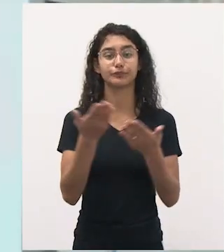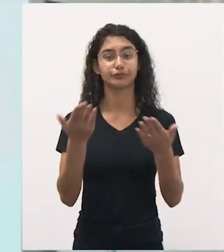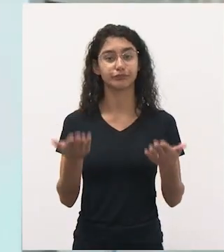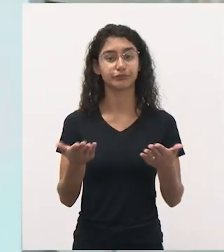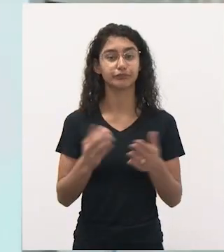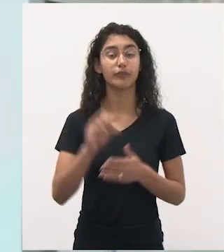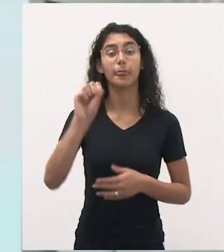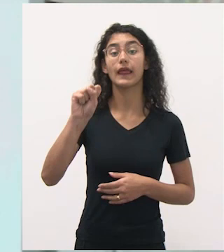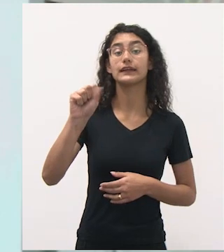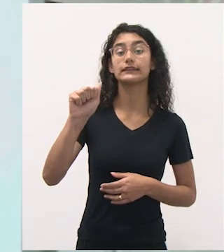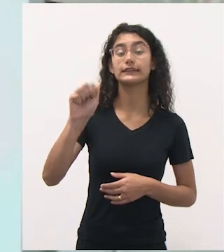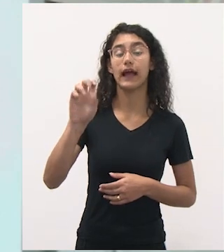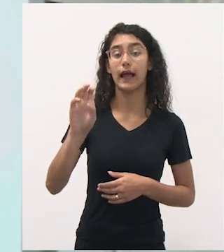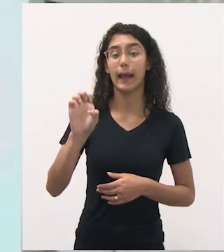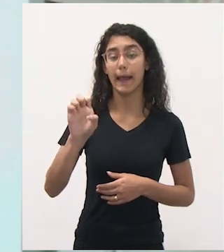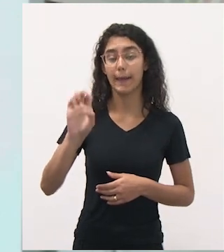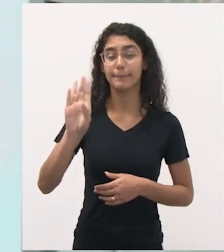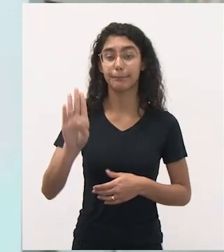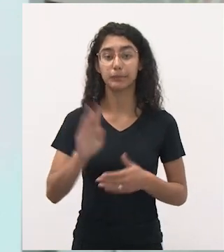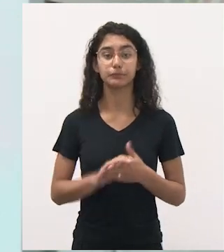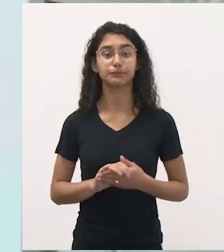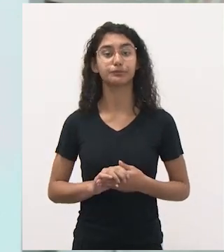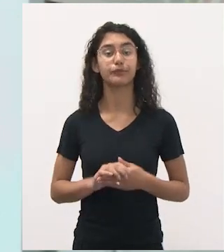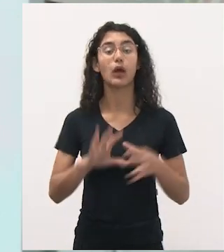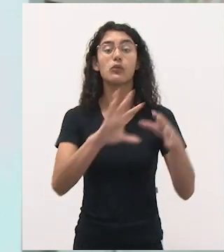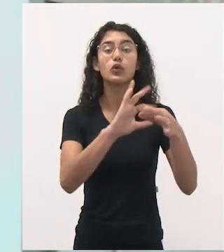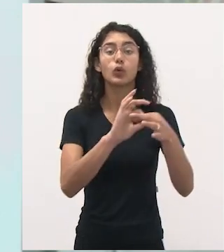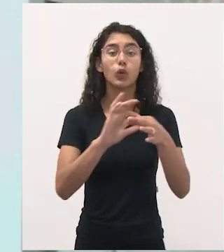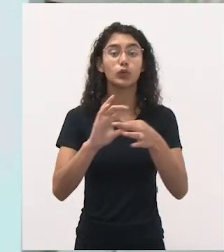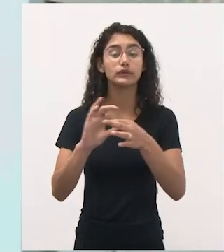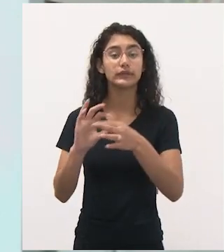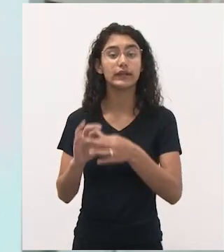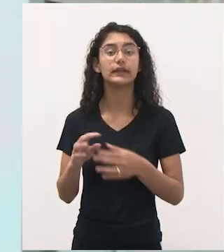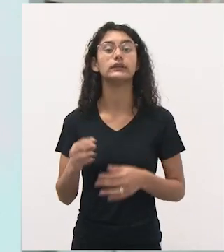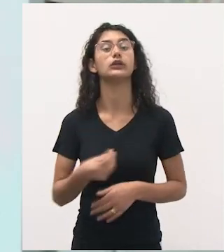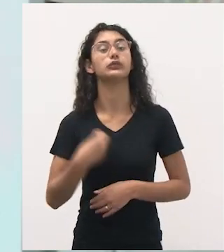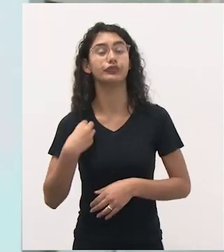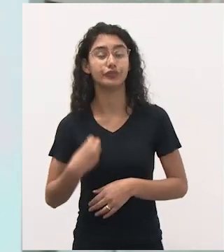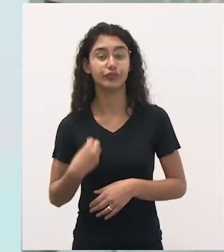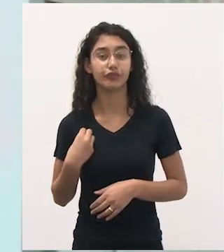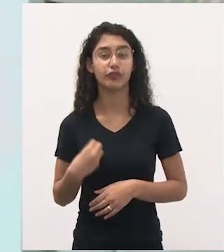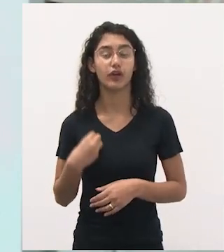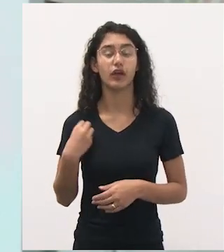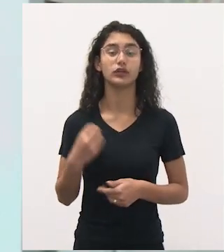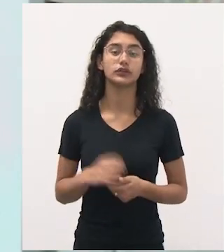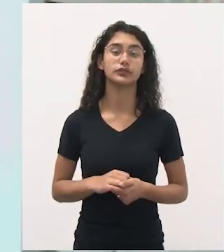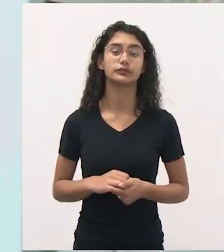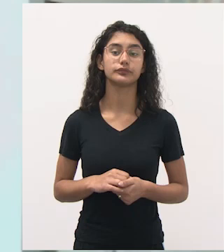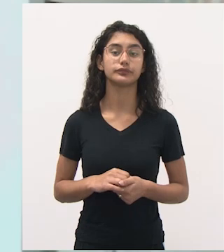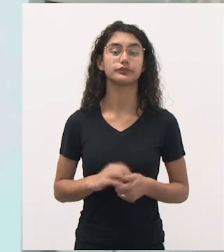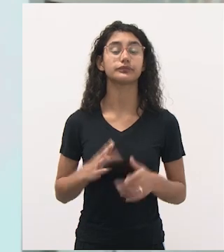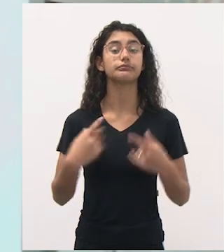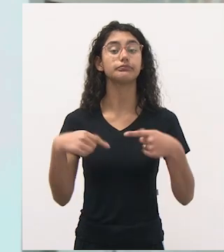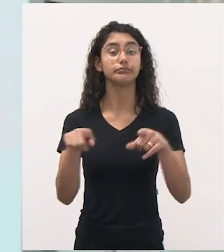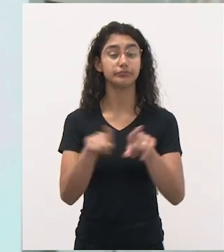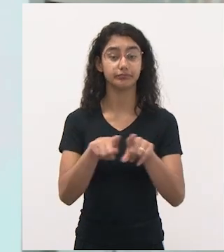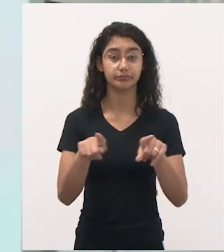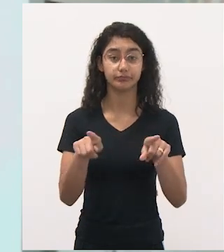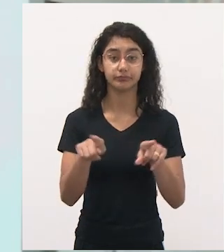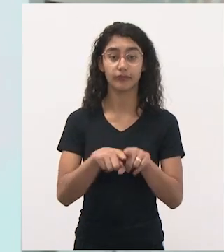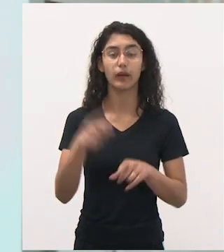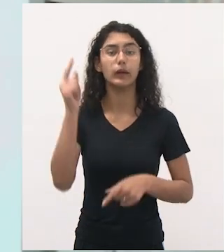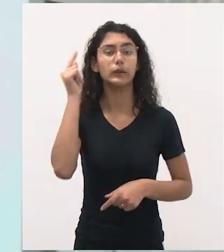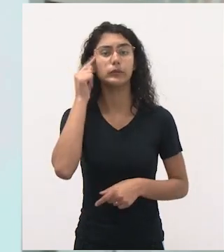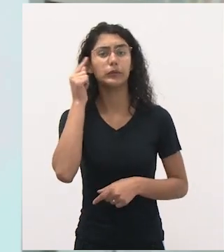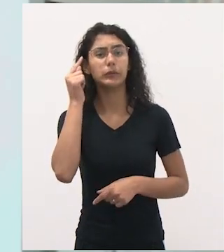sobre SAEB, sobre o contexto que nós estamos vivenciando e também